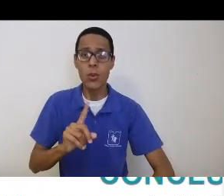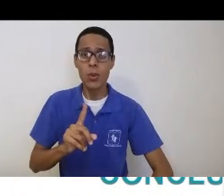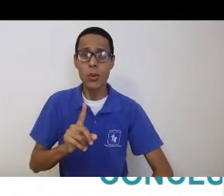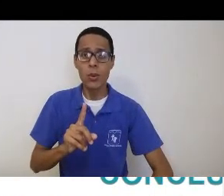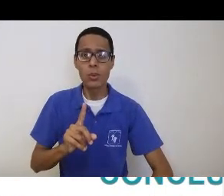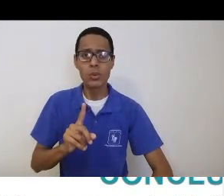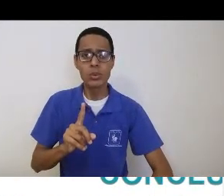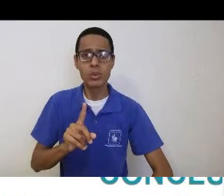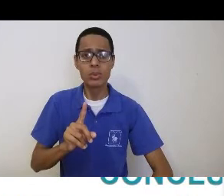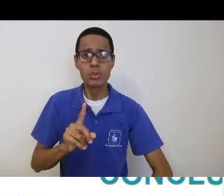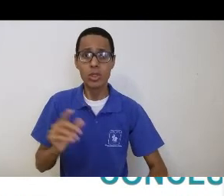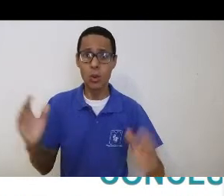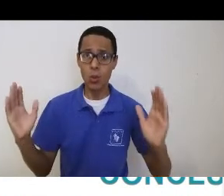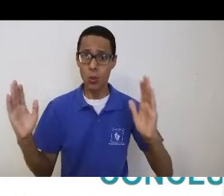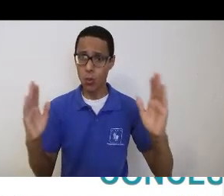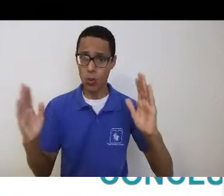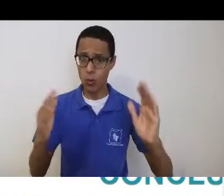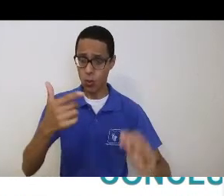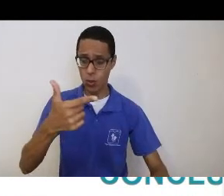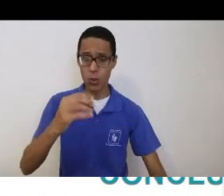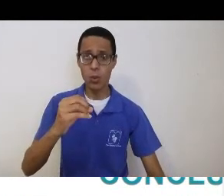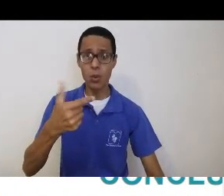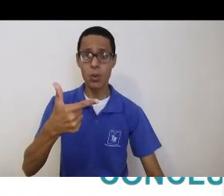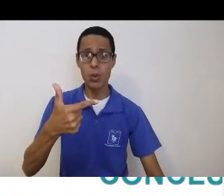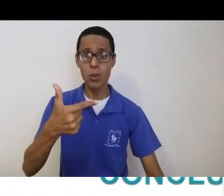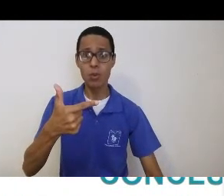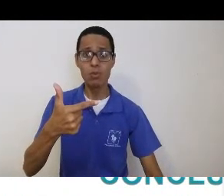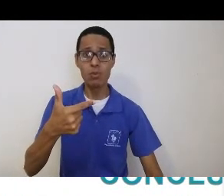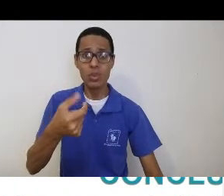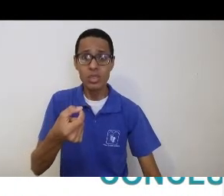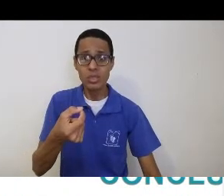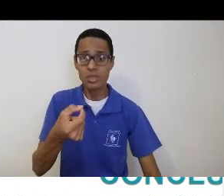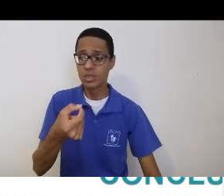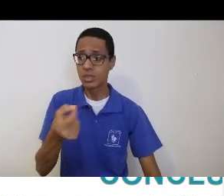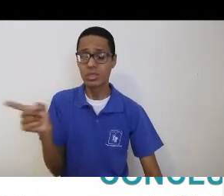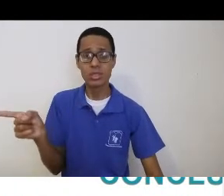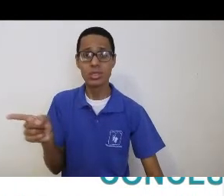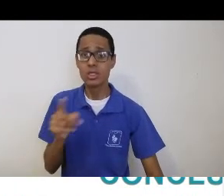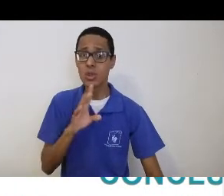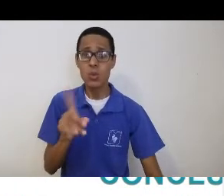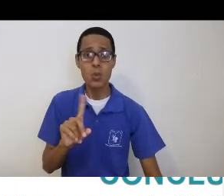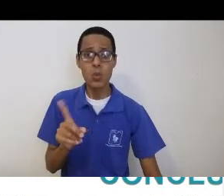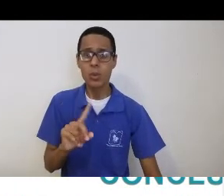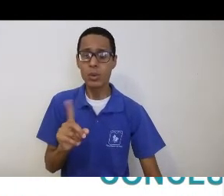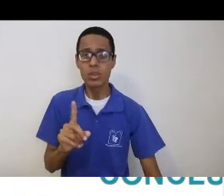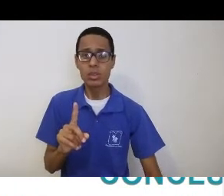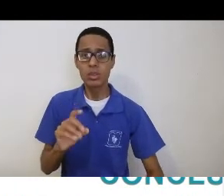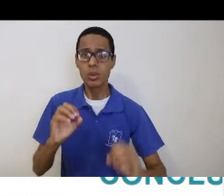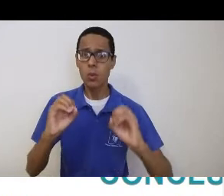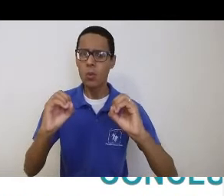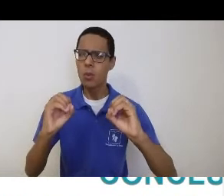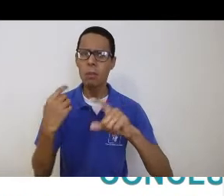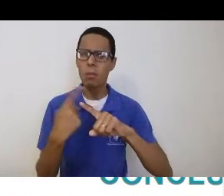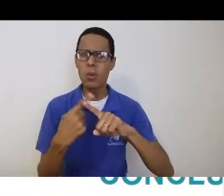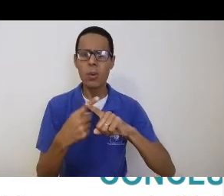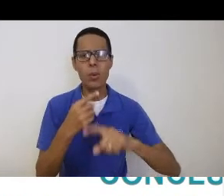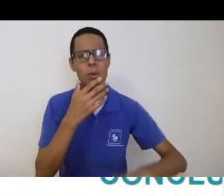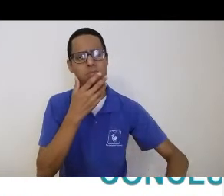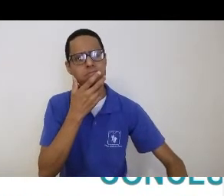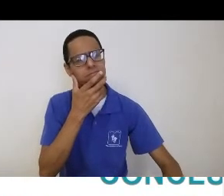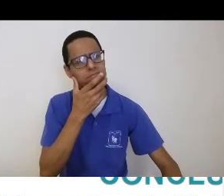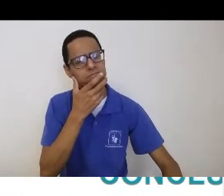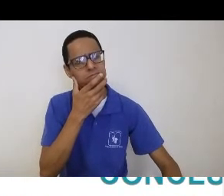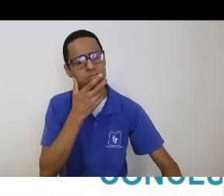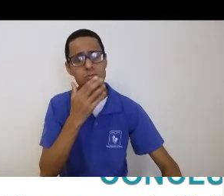século XXI, continuar analfabeto? Será que foi suas necessidades educativas